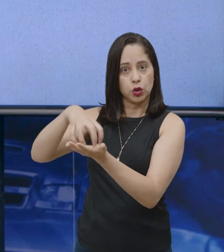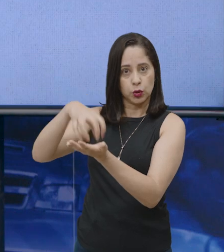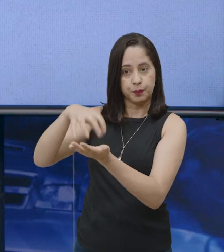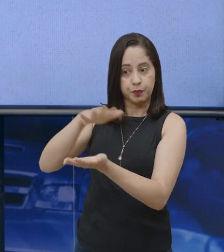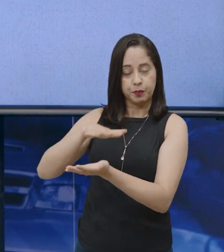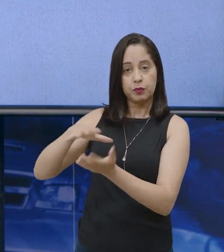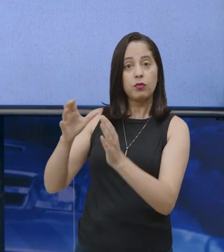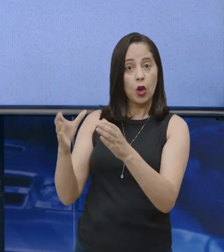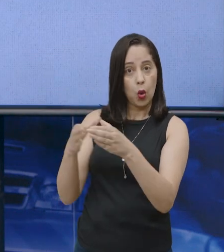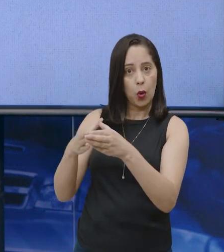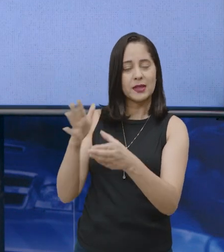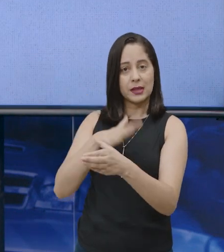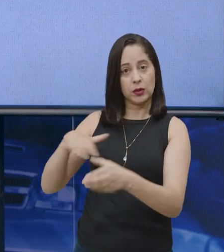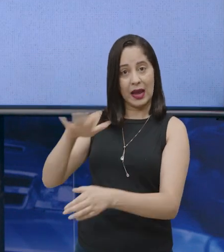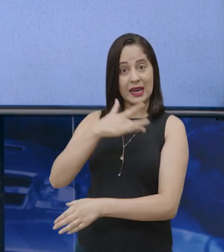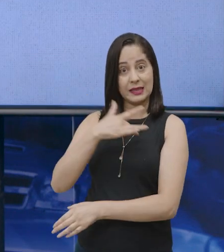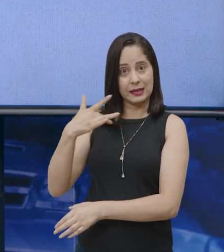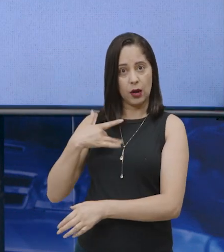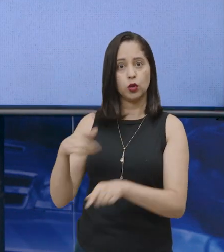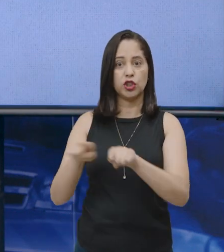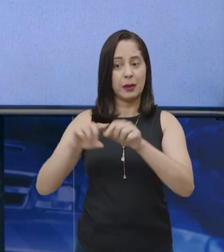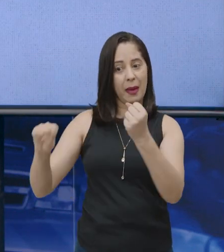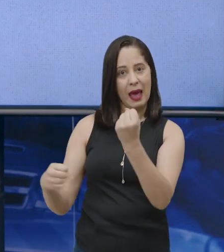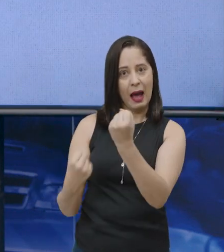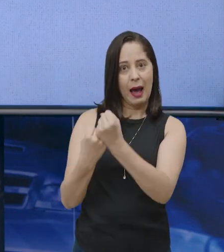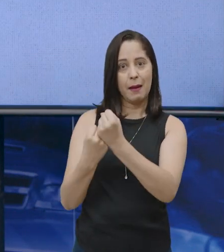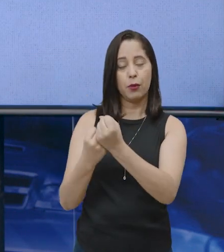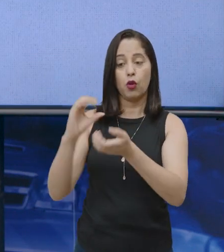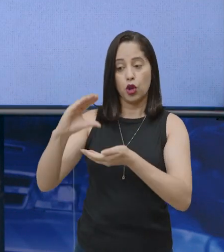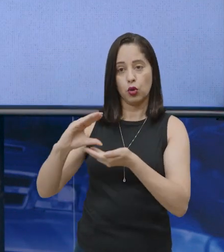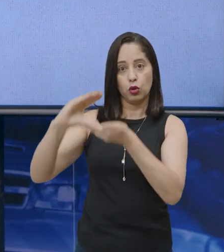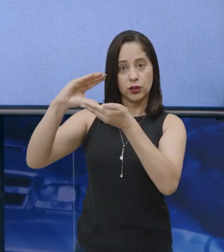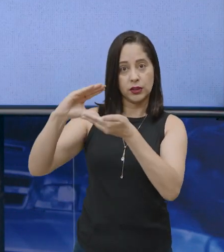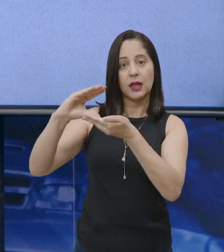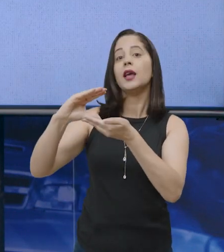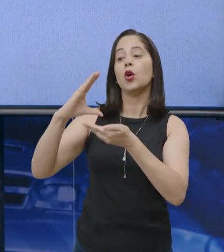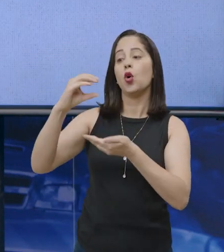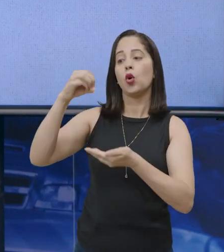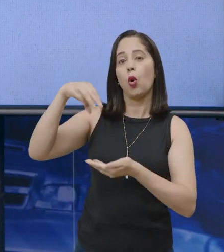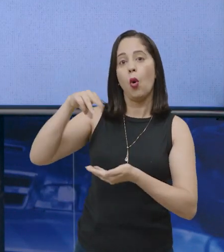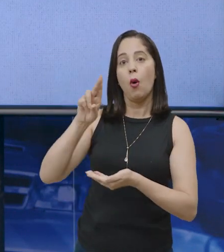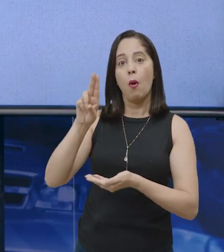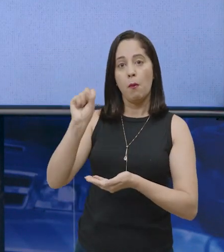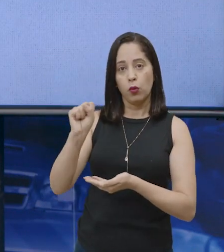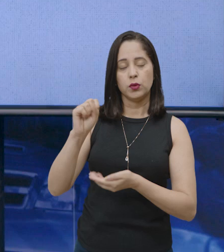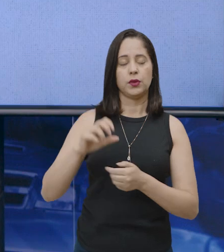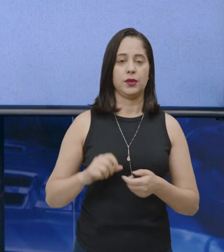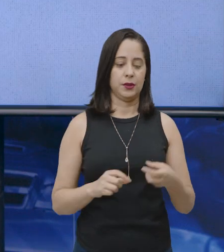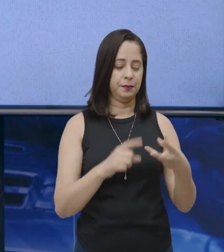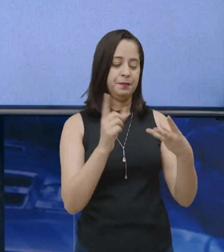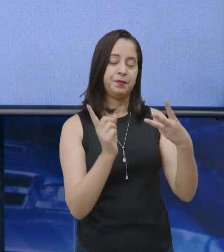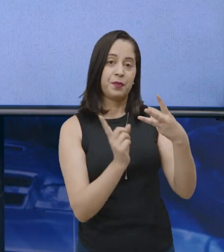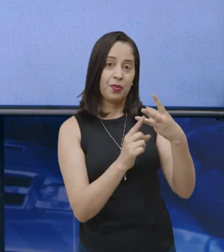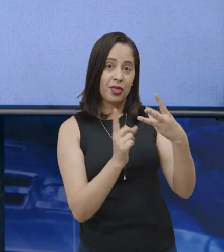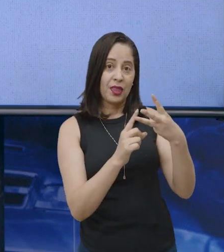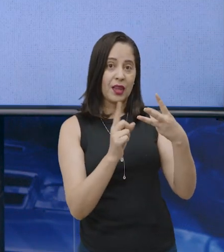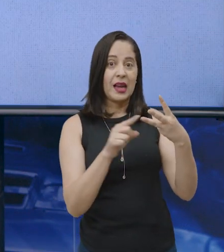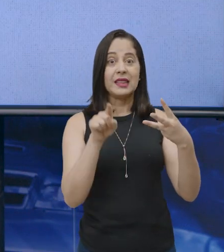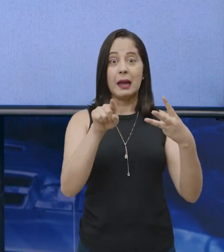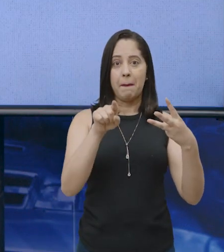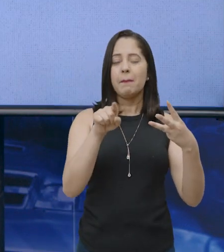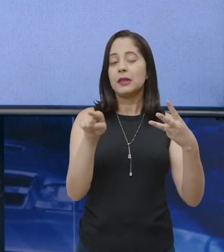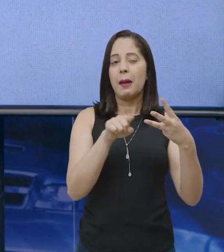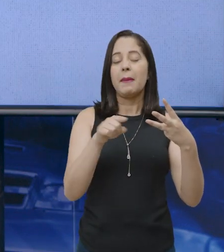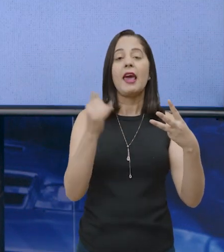pela Comissão de Saúde e o apoio dado ao COMUS, o Conselho Municipal de Saúde. Você também vai